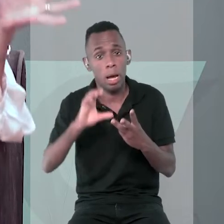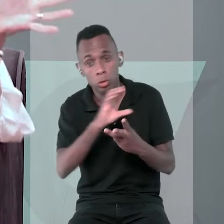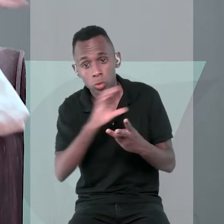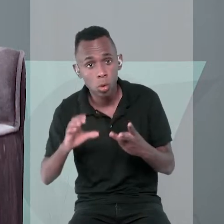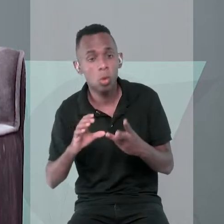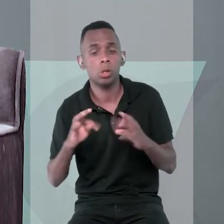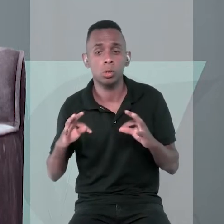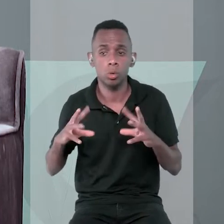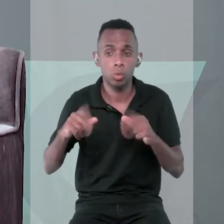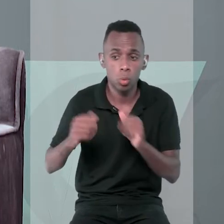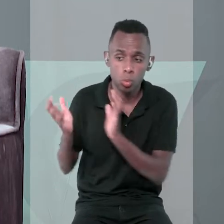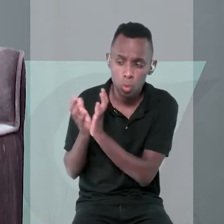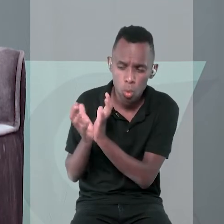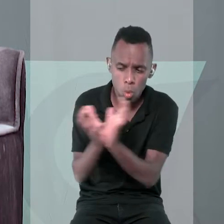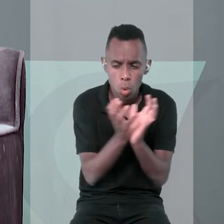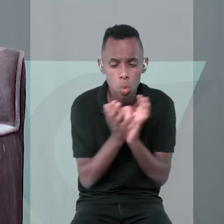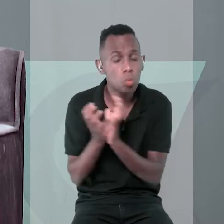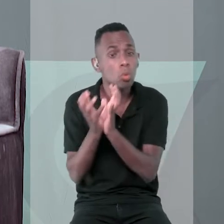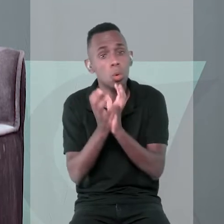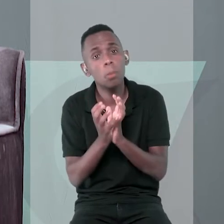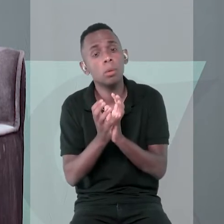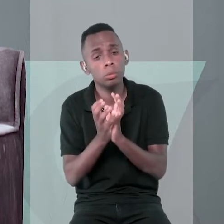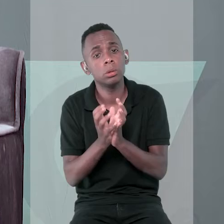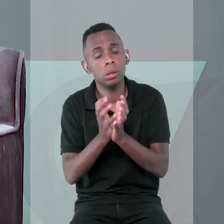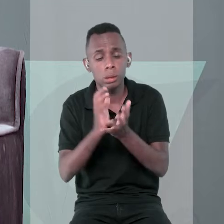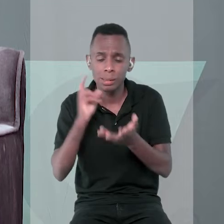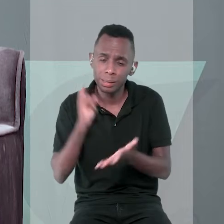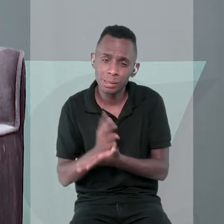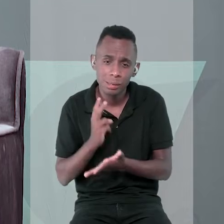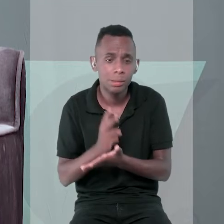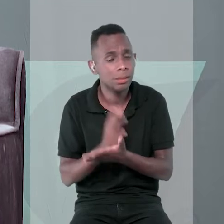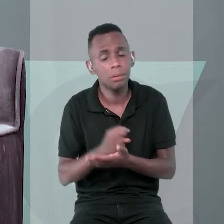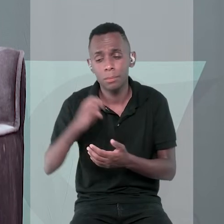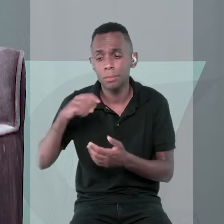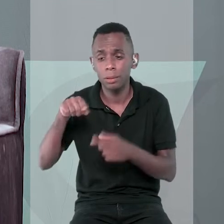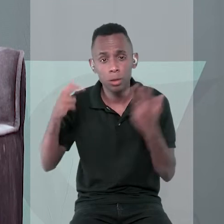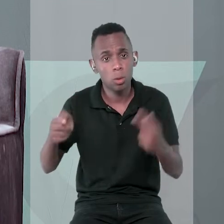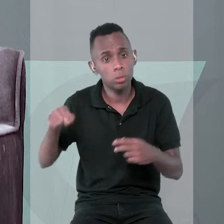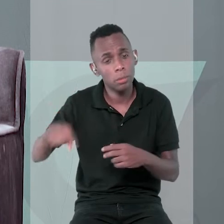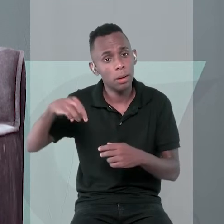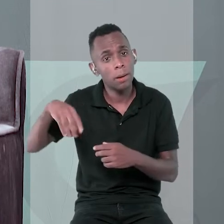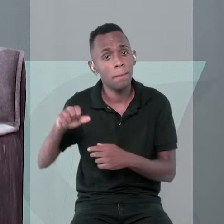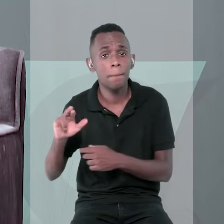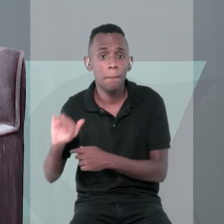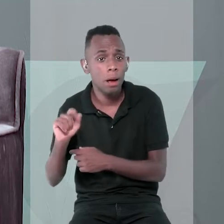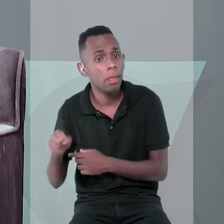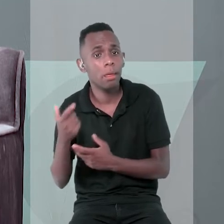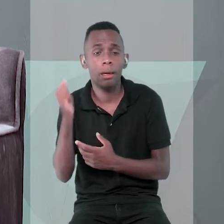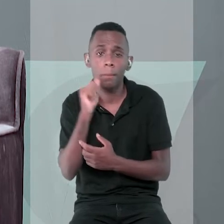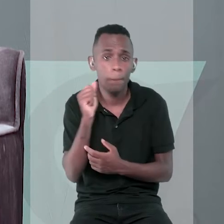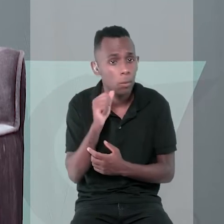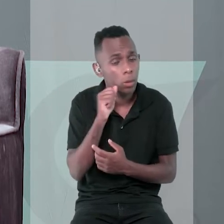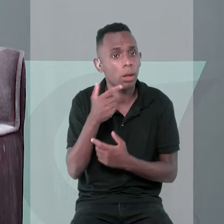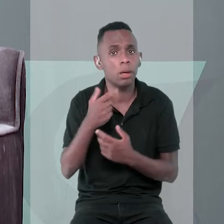os progressistas aos conservadores. E a mesma coisa acontece com Maria Quitéria, né? São mulheres que parecem